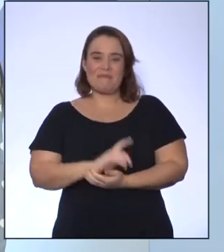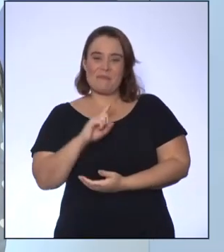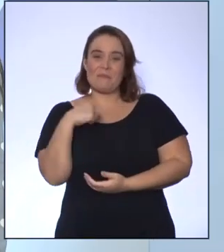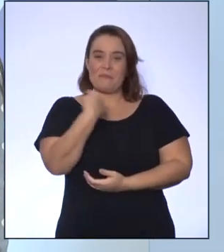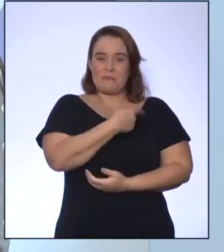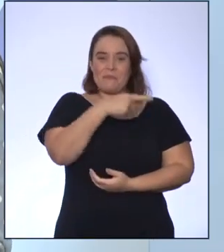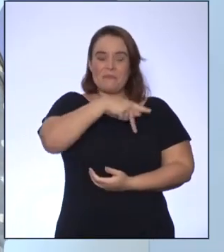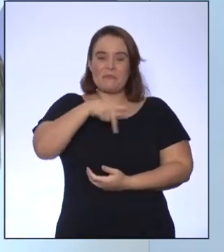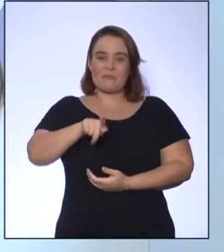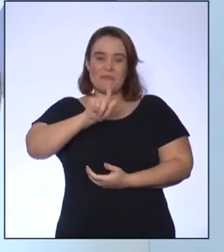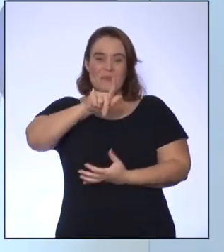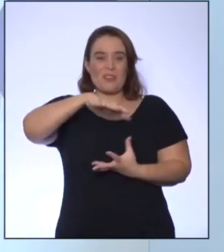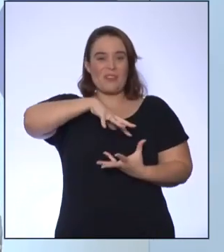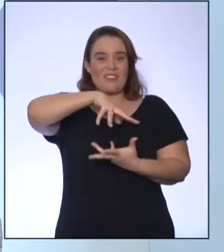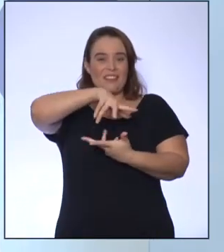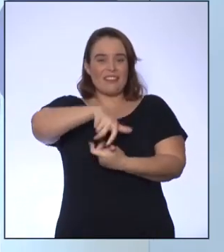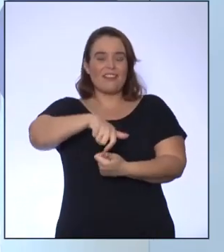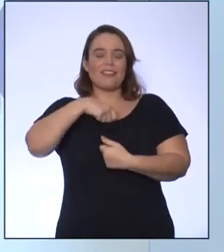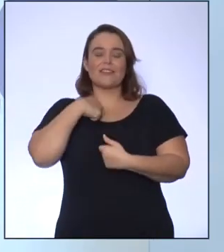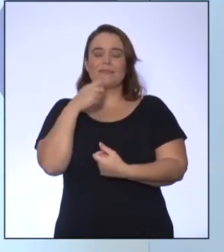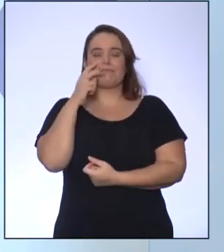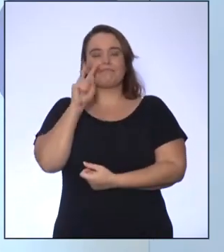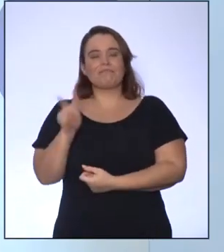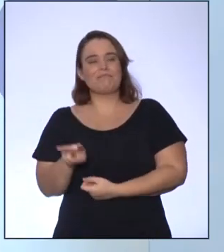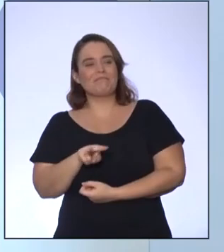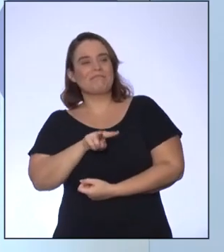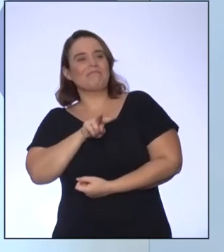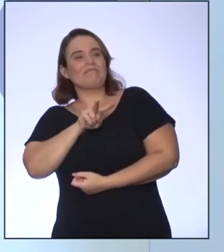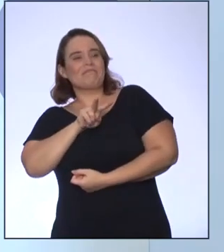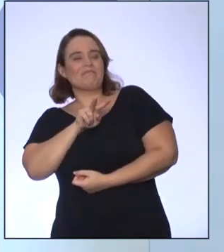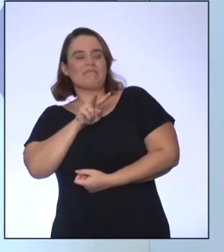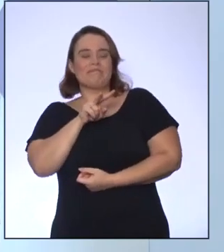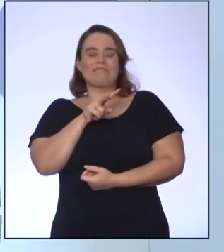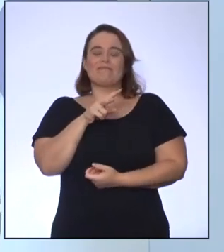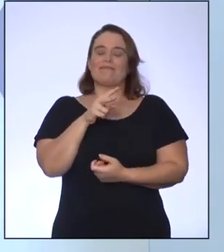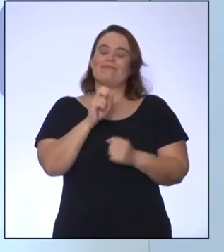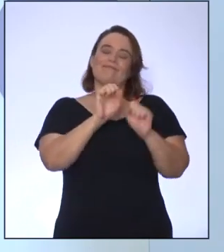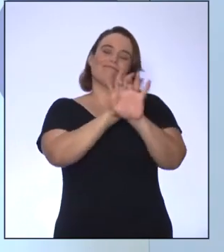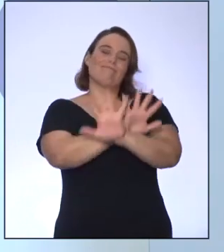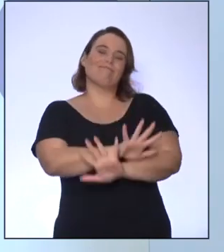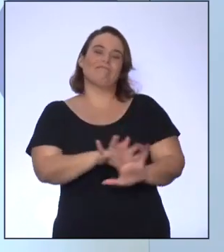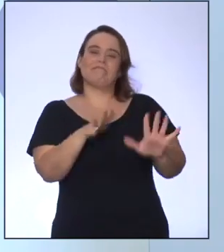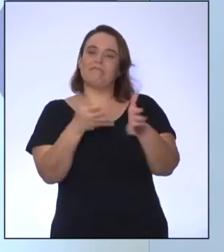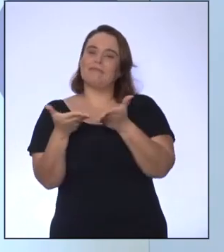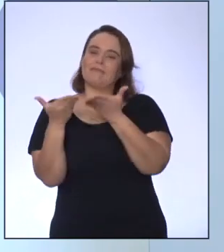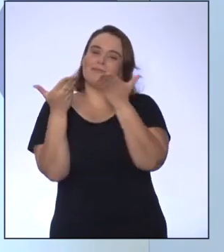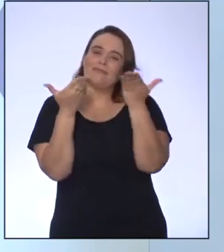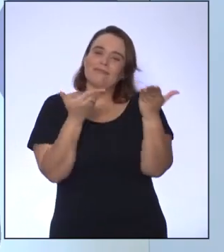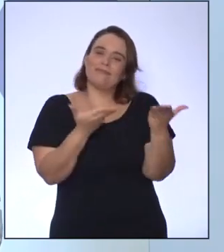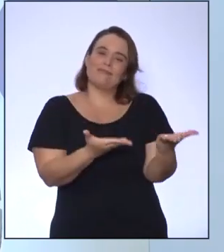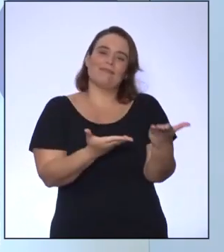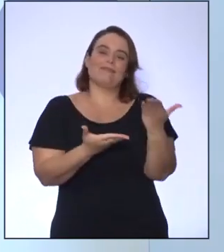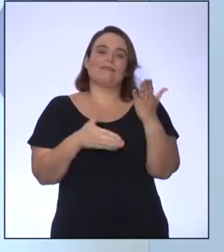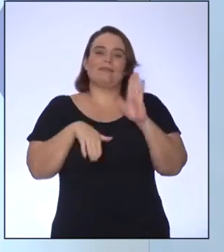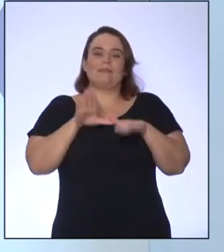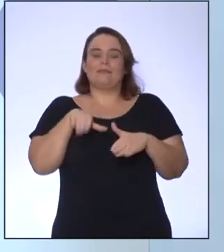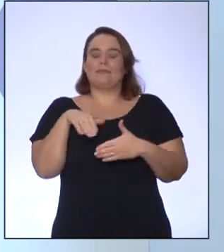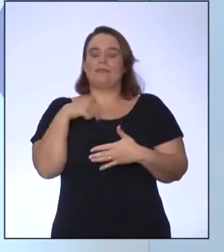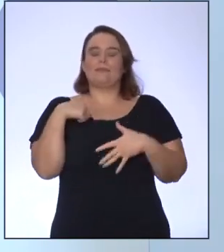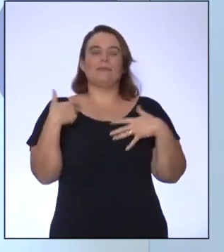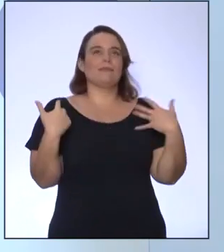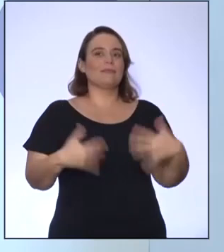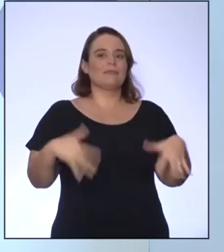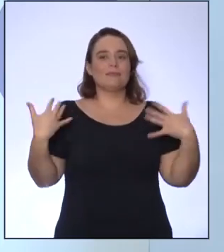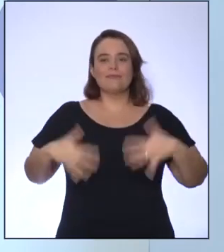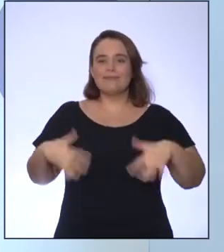de geografia, né, quando a gente se depara com uma paisagem dessa, a gente fica, às vezes, até sem palavras,